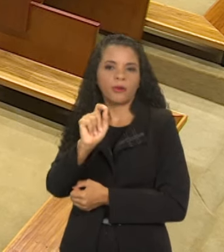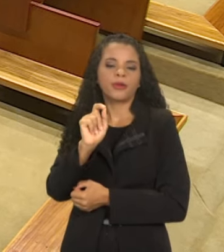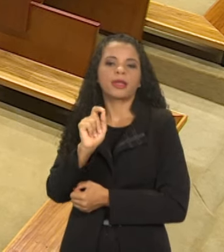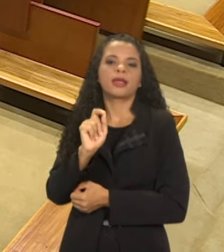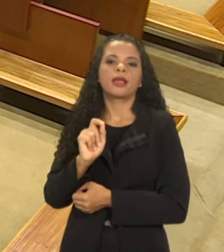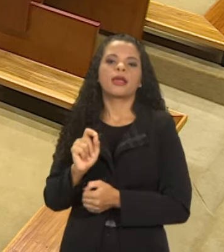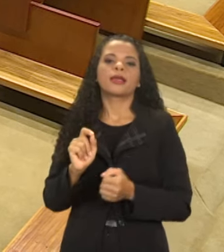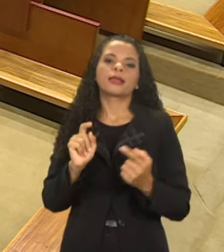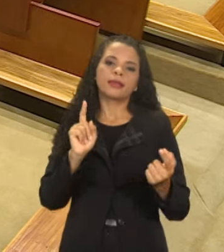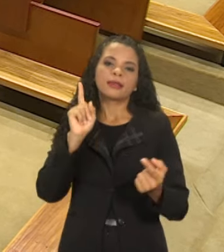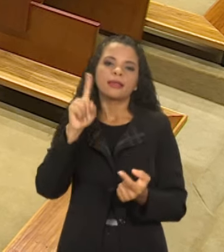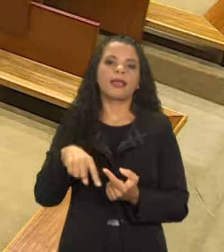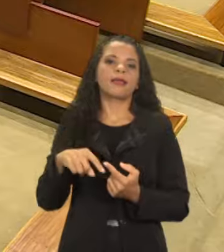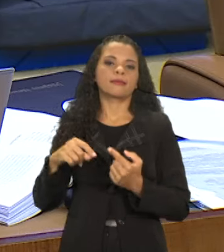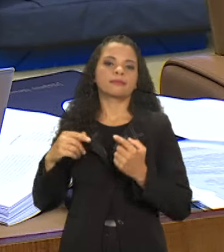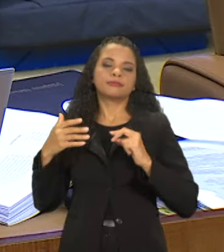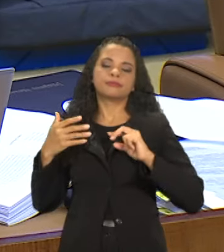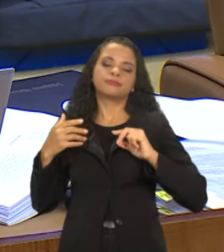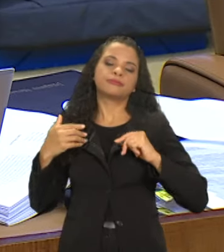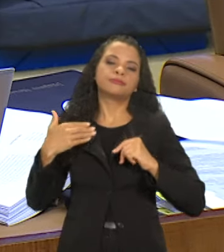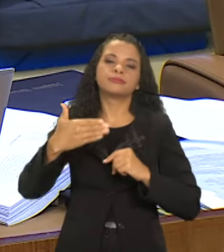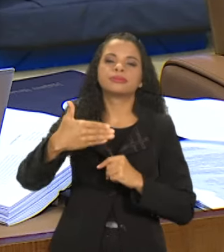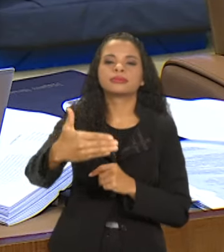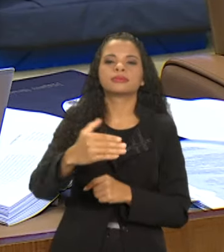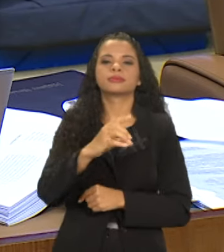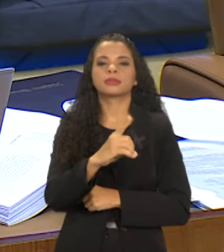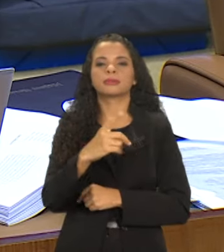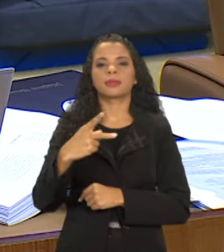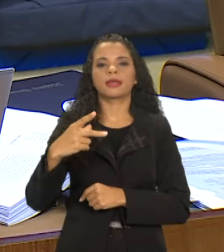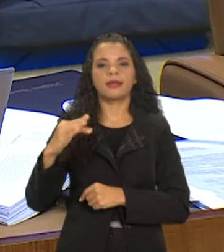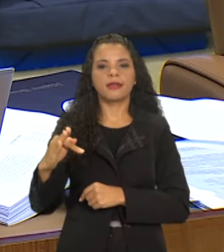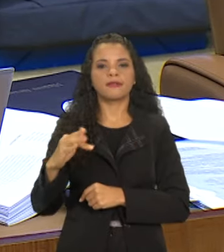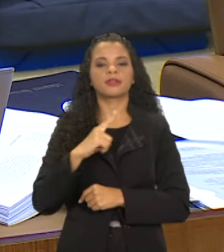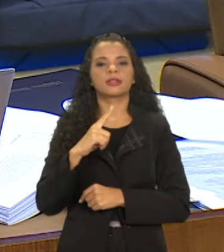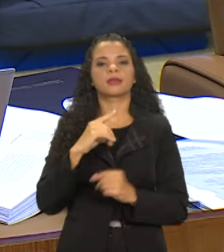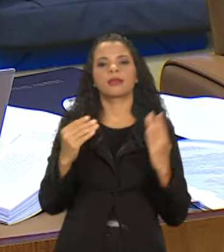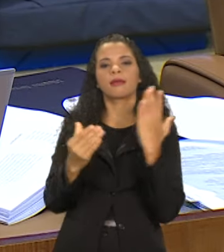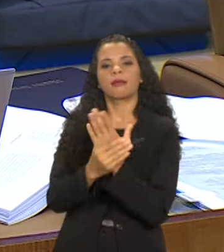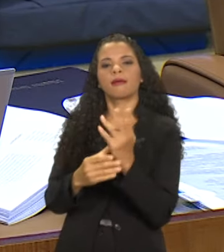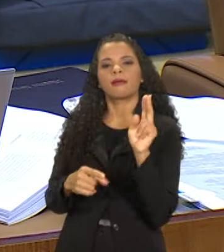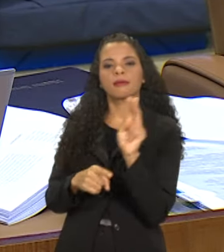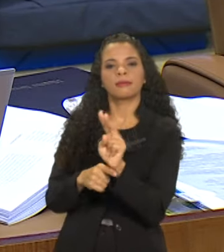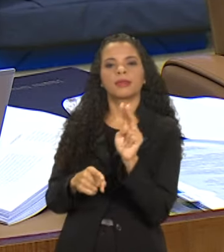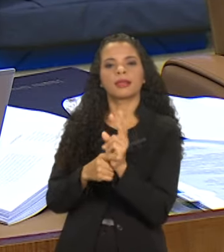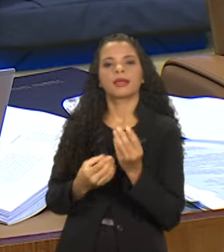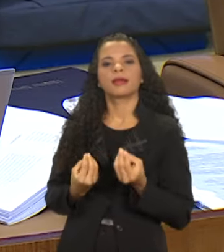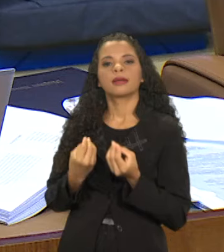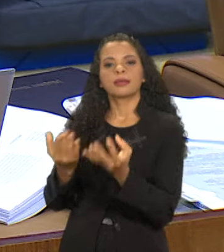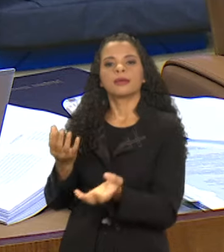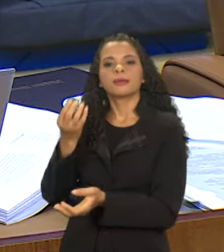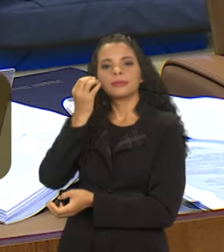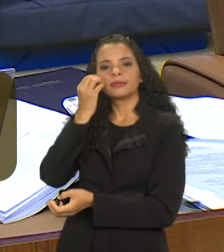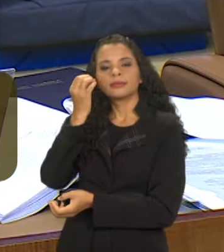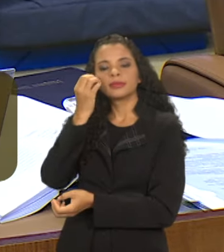que, inclusive, estamos a referendar a liminar concedida pelo ministro Flávio Dino na sessão